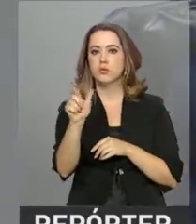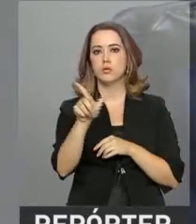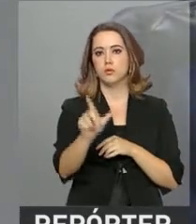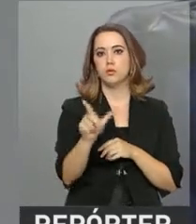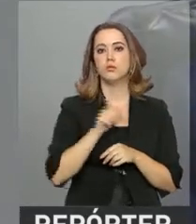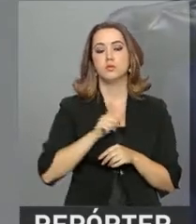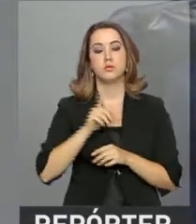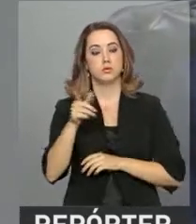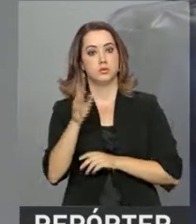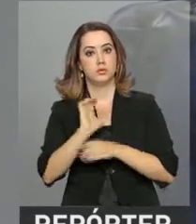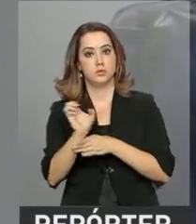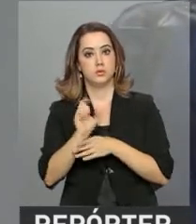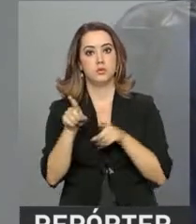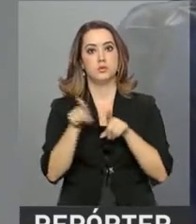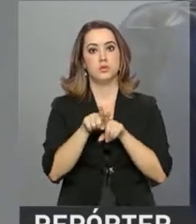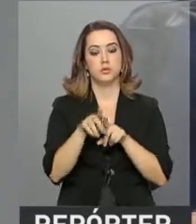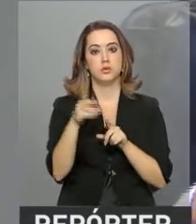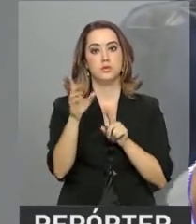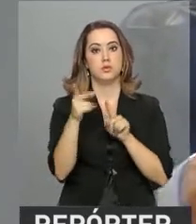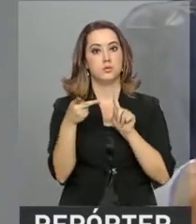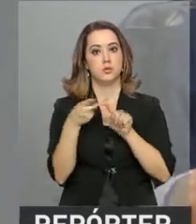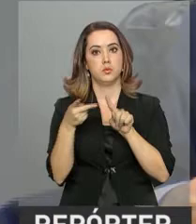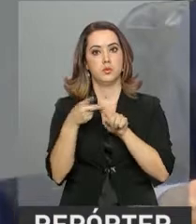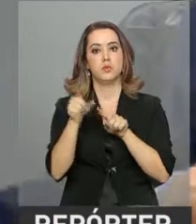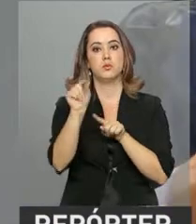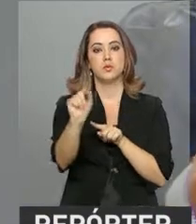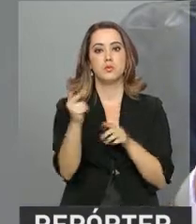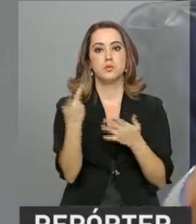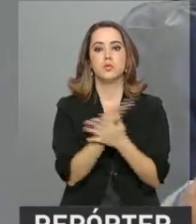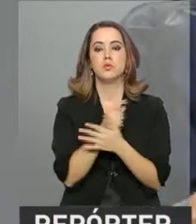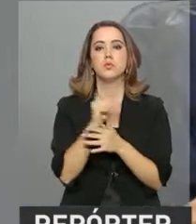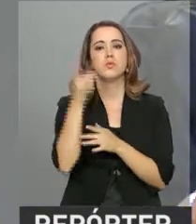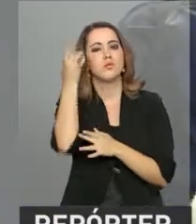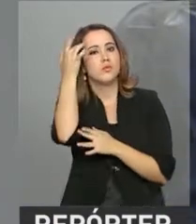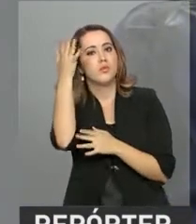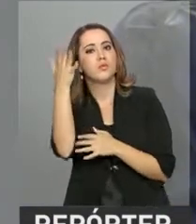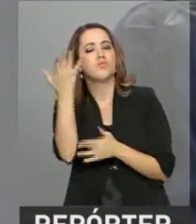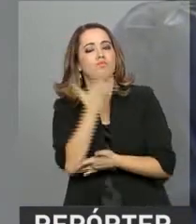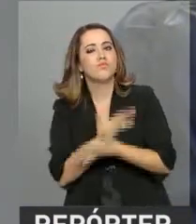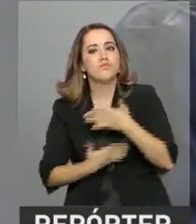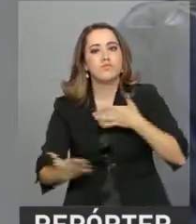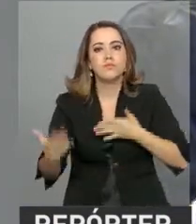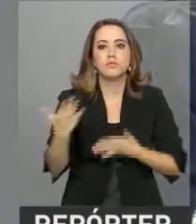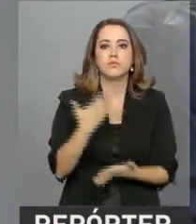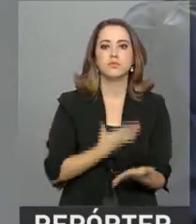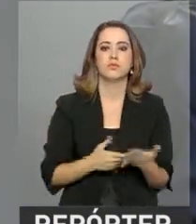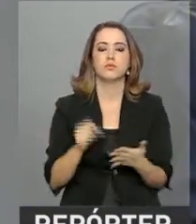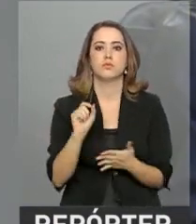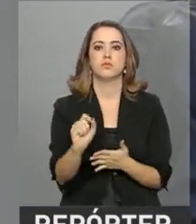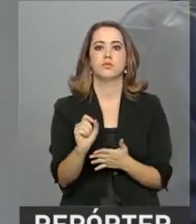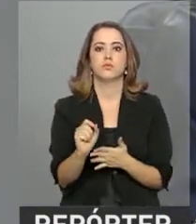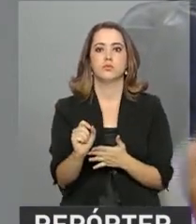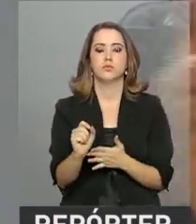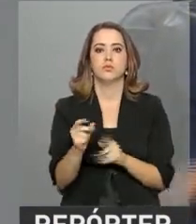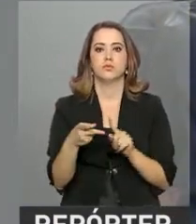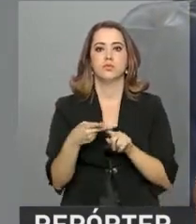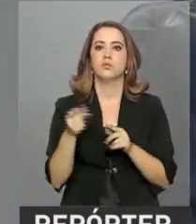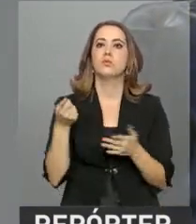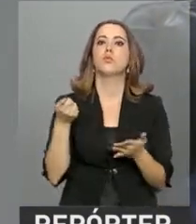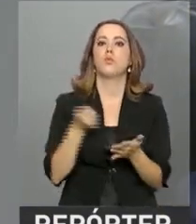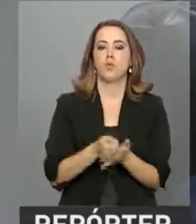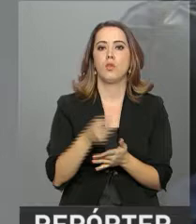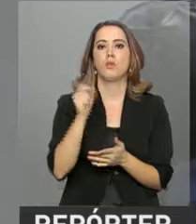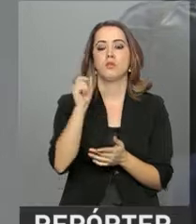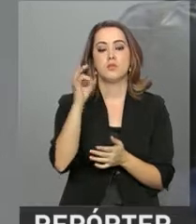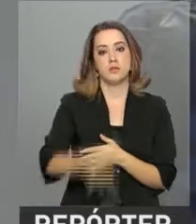essa segunda contrapartida é algo que facilita, viabiliza o cumprimento do